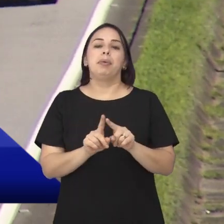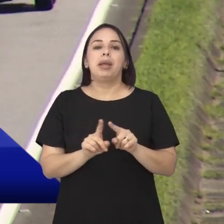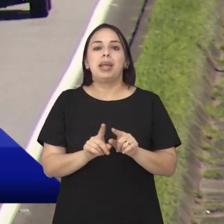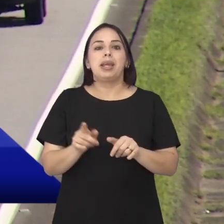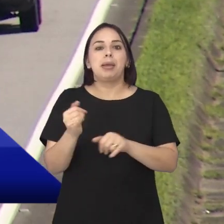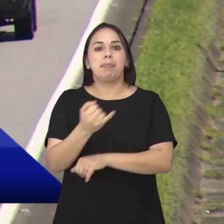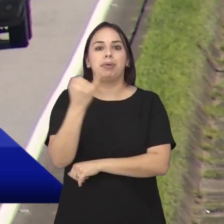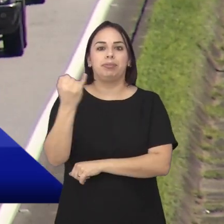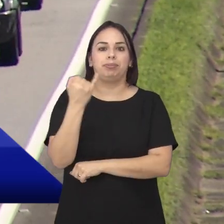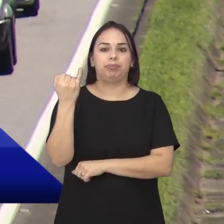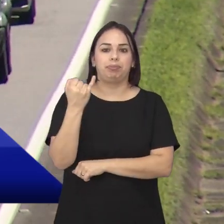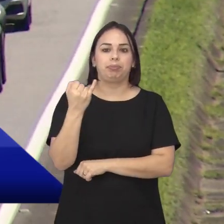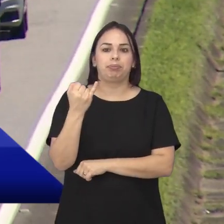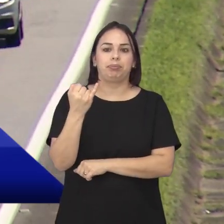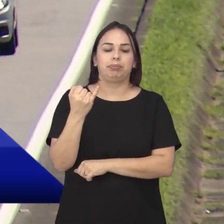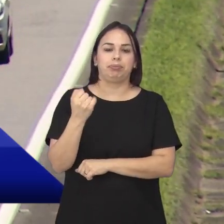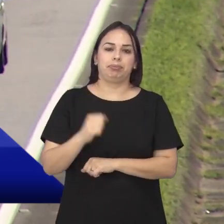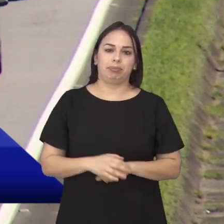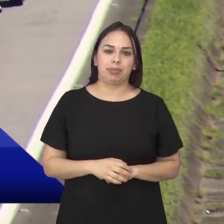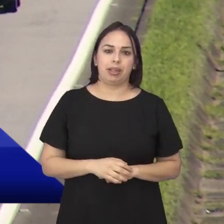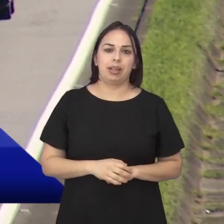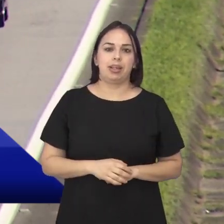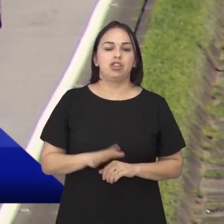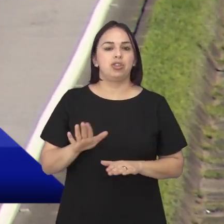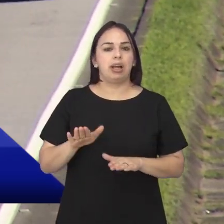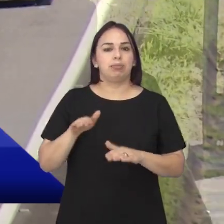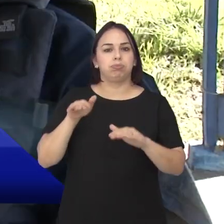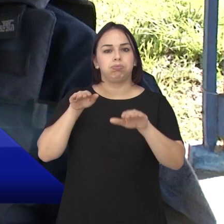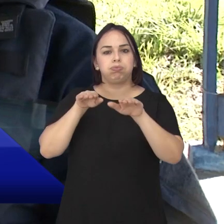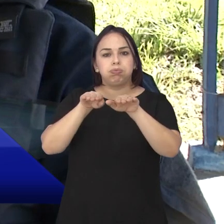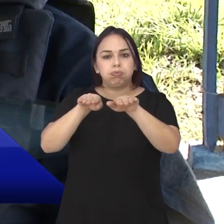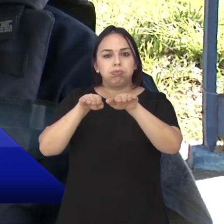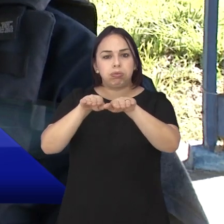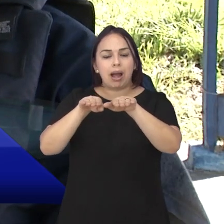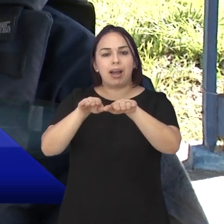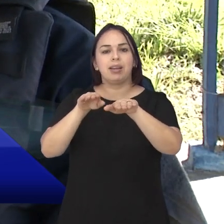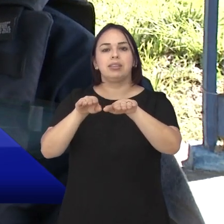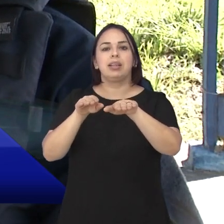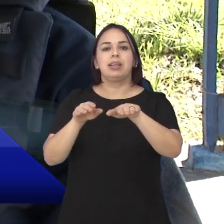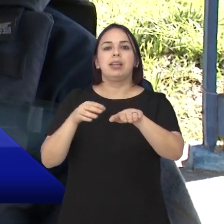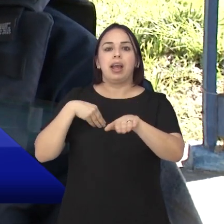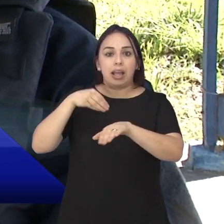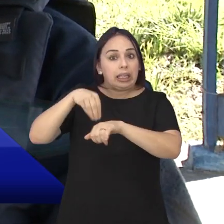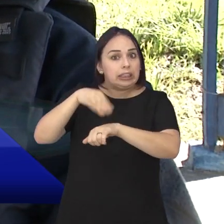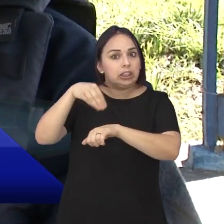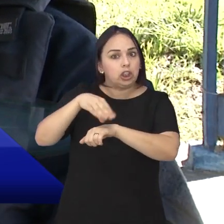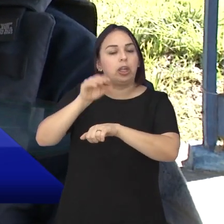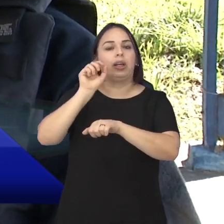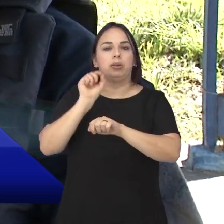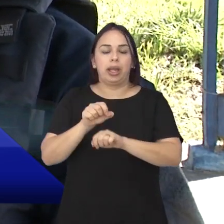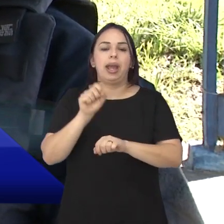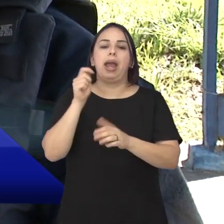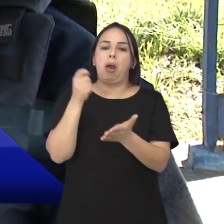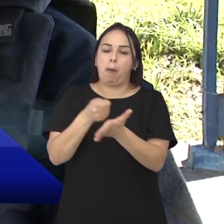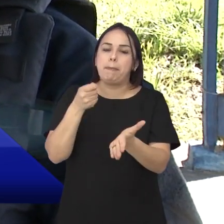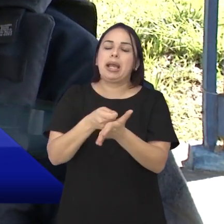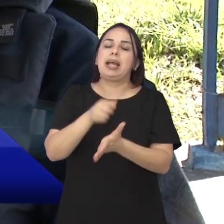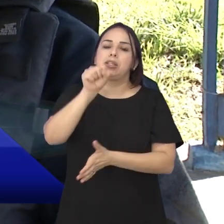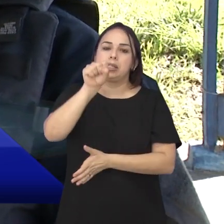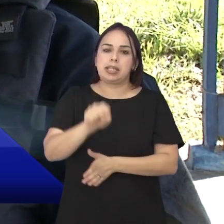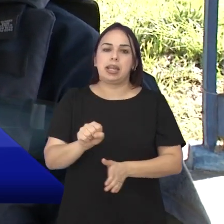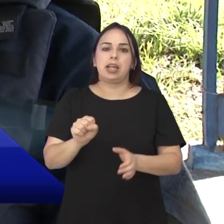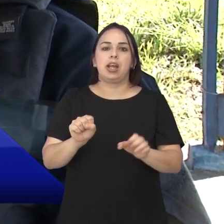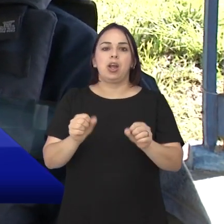também, nas pistas já simples, né, a recomendação ela continua como